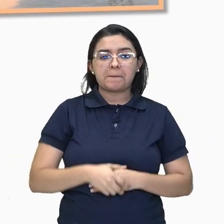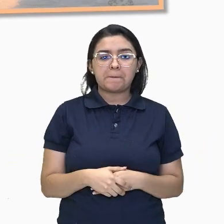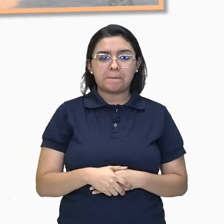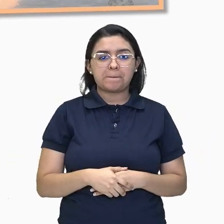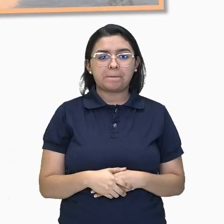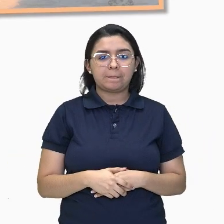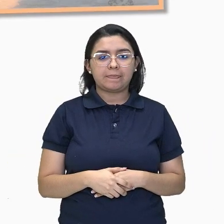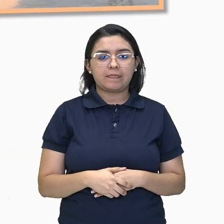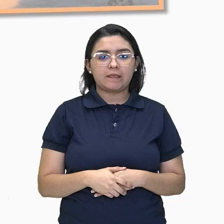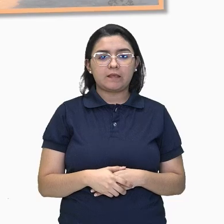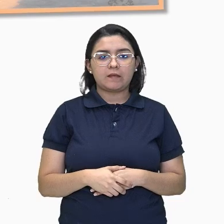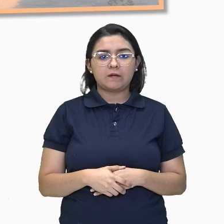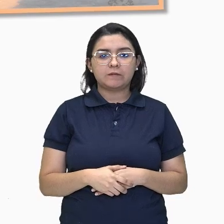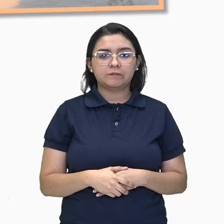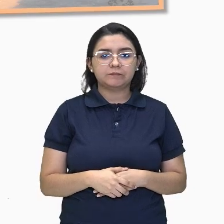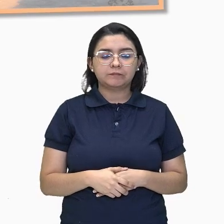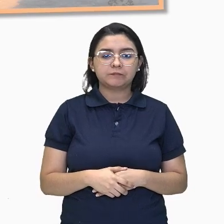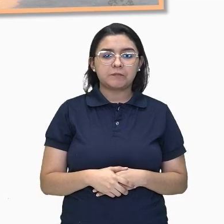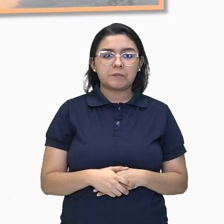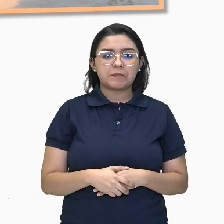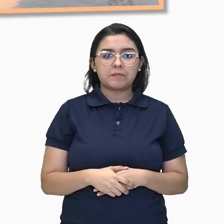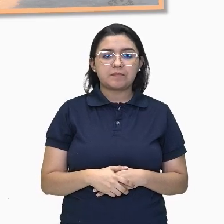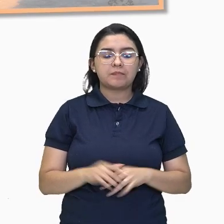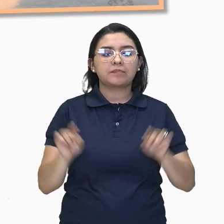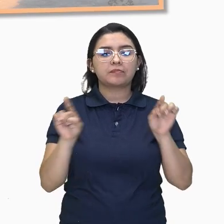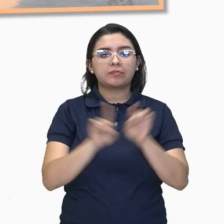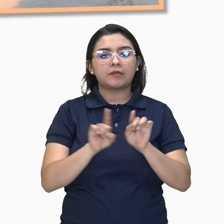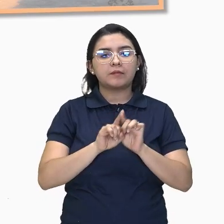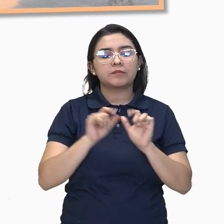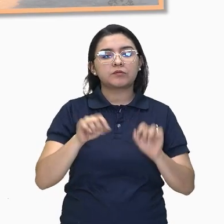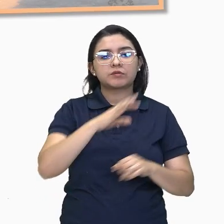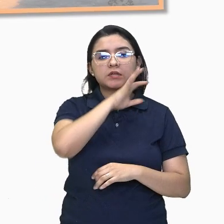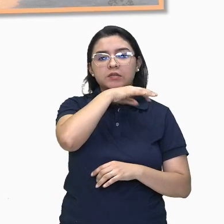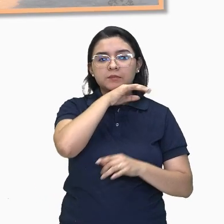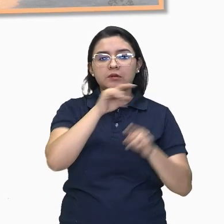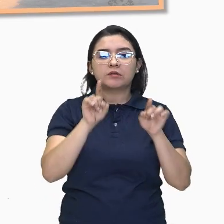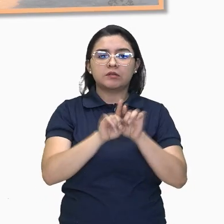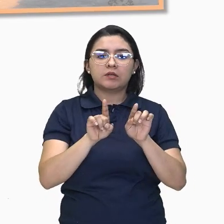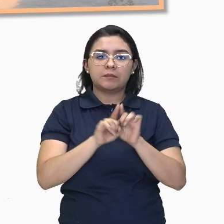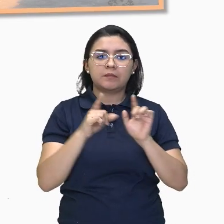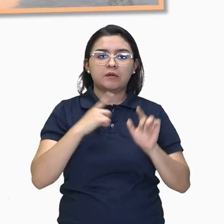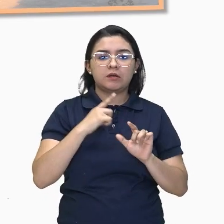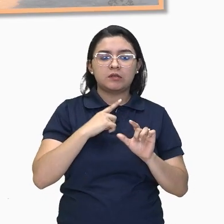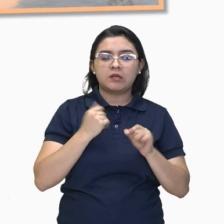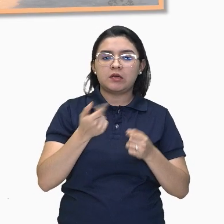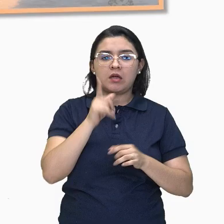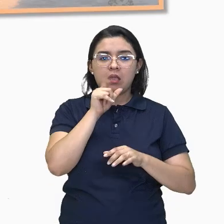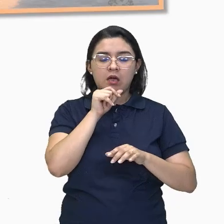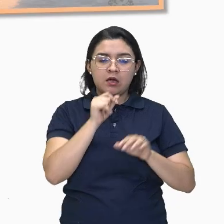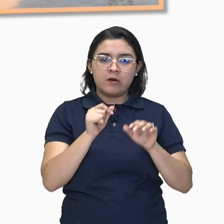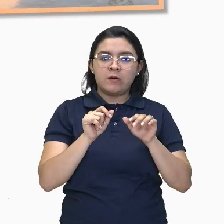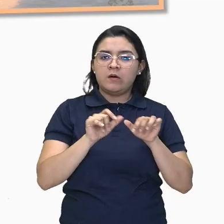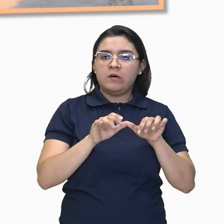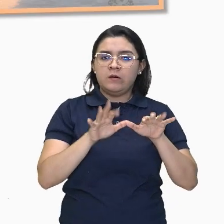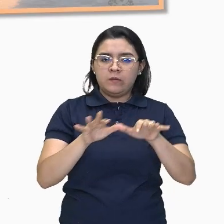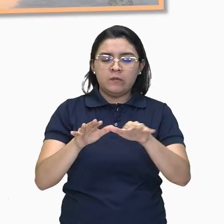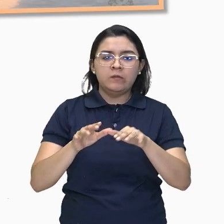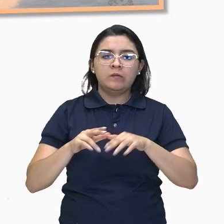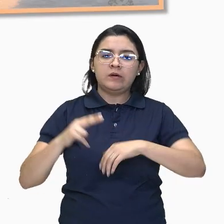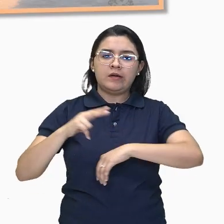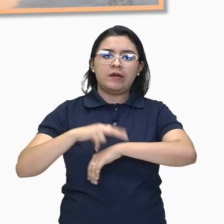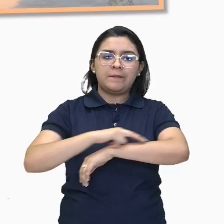predominante, né? Dentro deste bioma. Entre os animais presentes destacam-se aí aves, roedores,